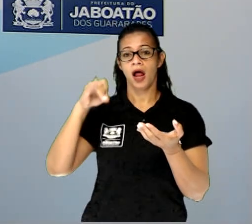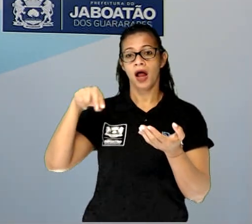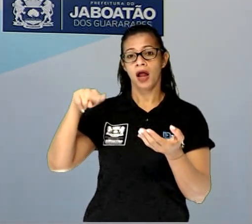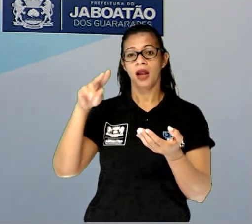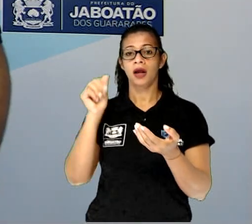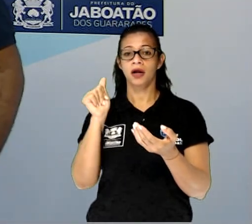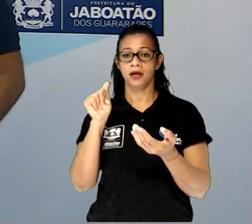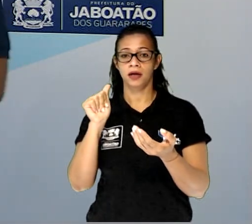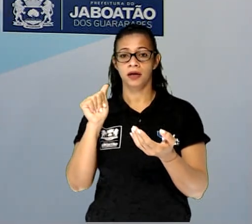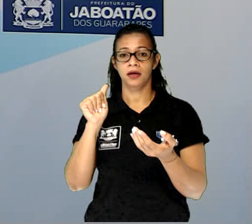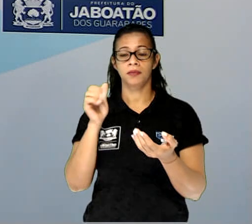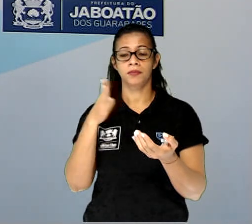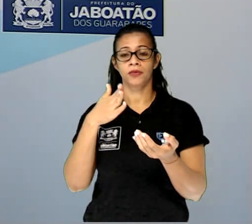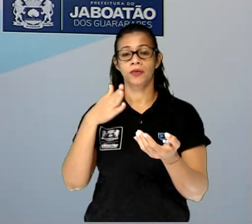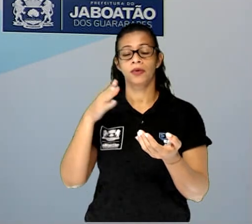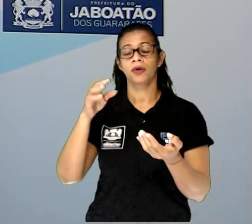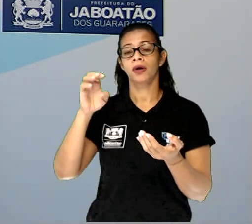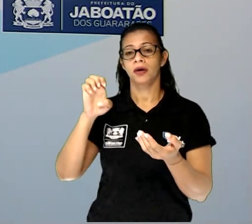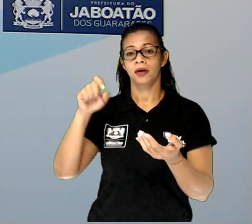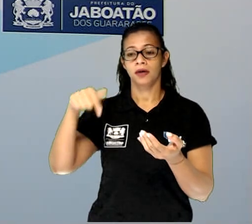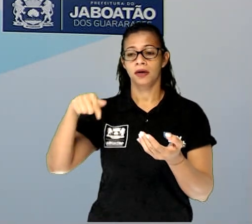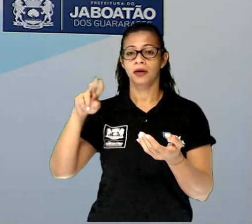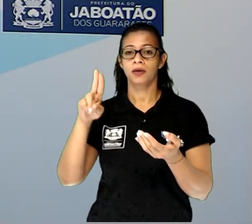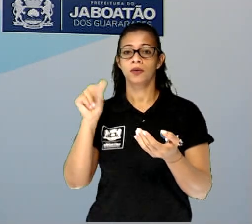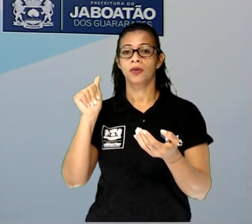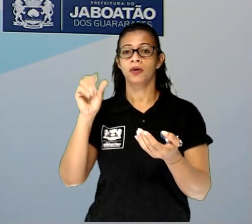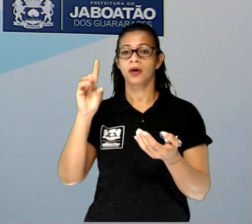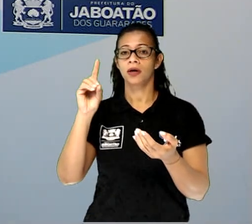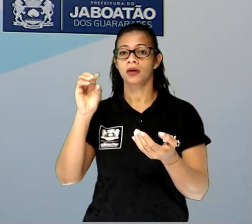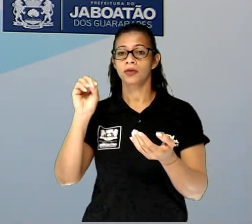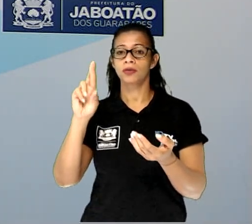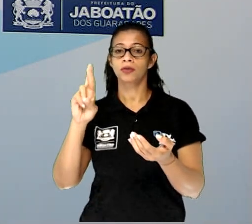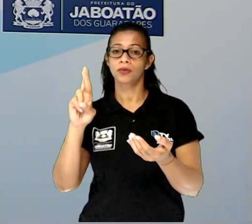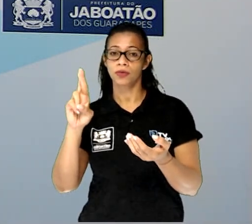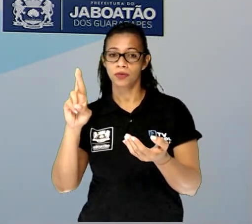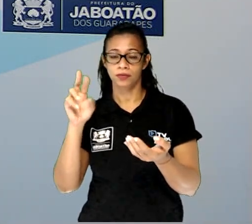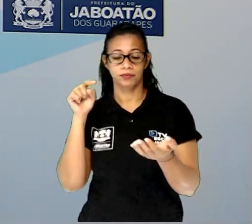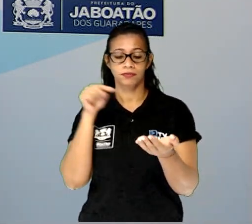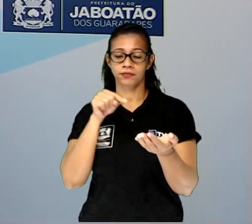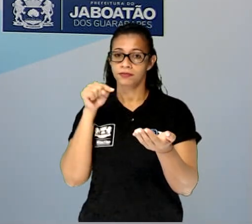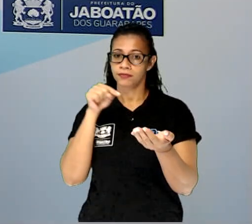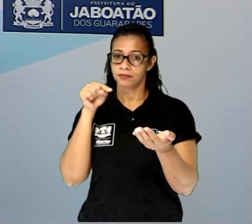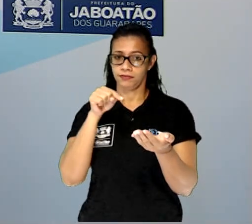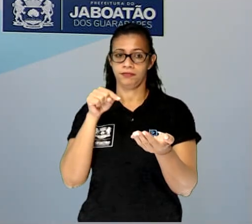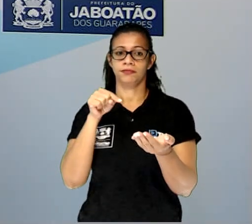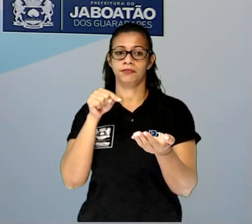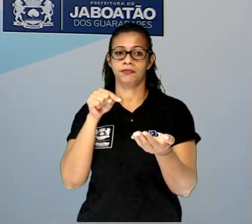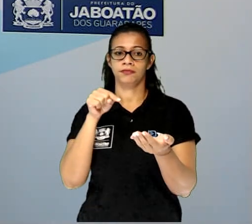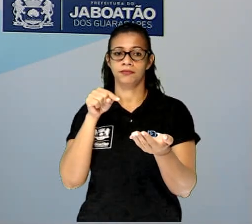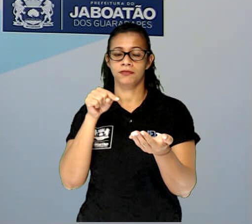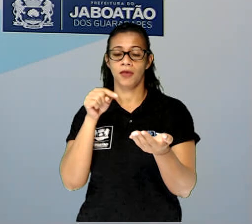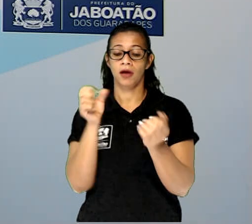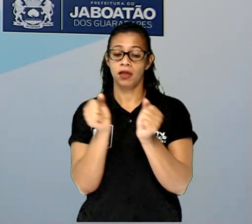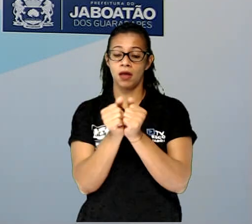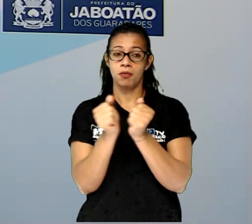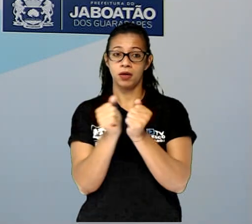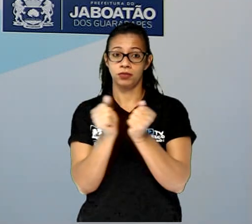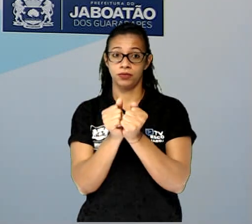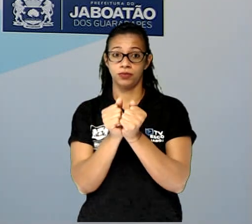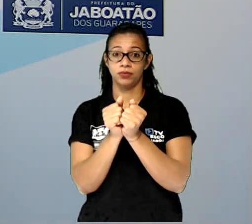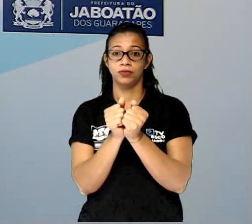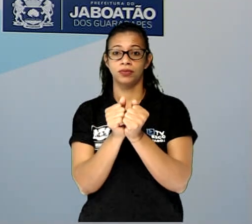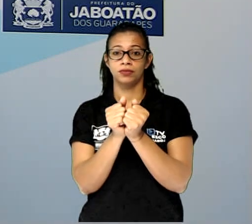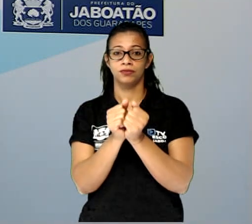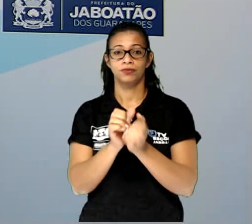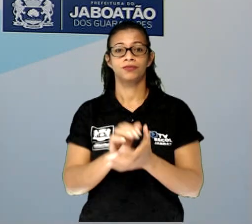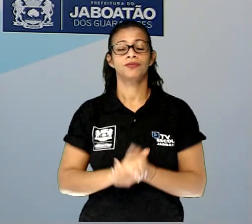de calor maior, porque inclusive pelo formato está mais próximo, tá? A gente vai ver que essas áreas